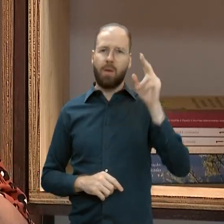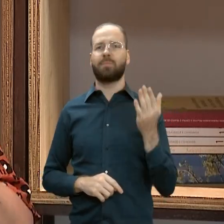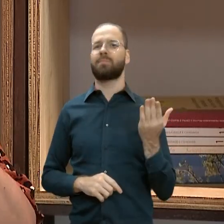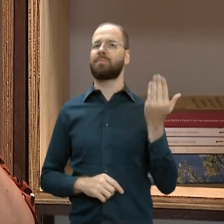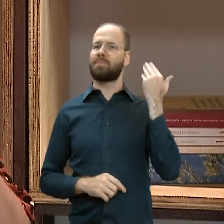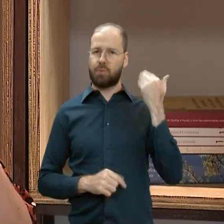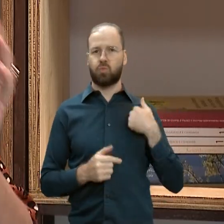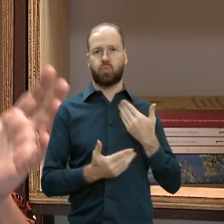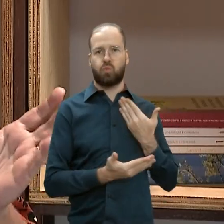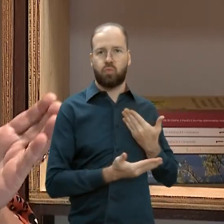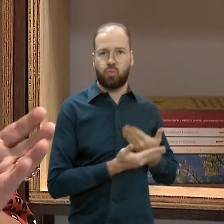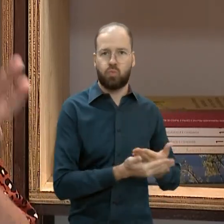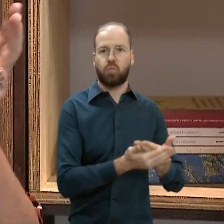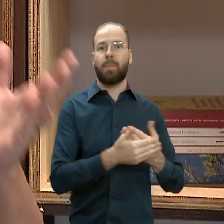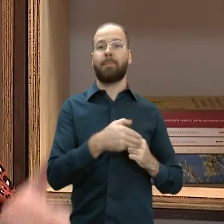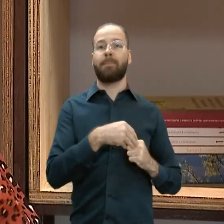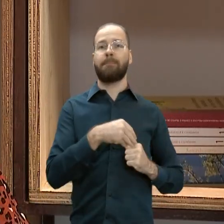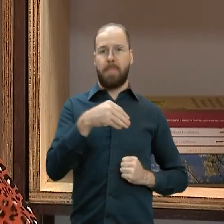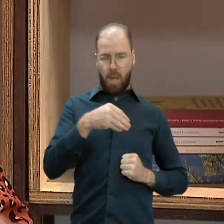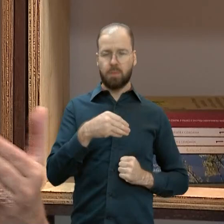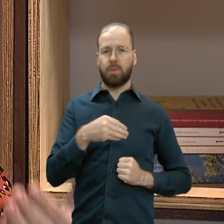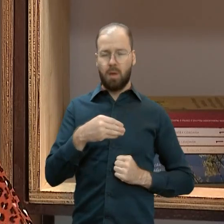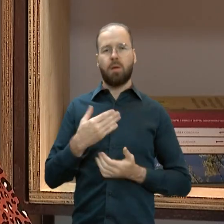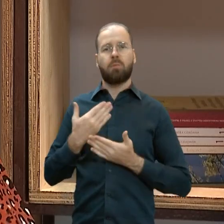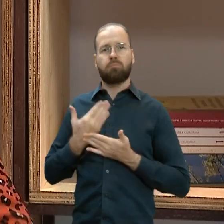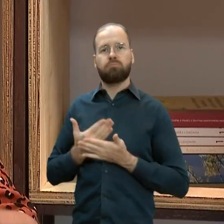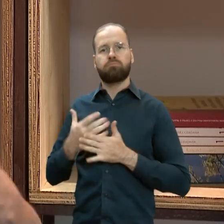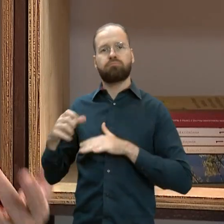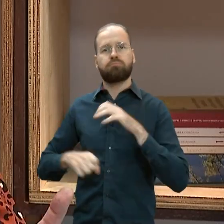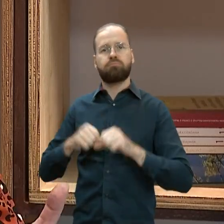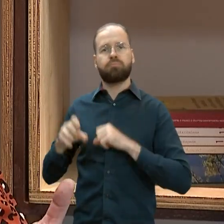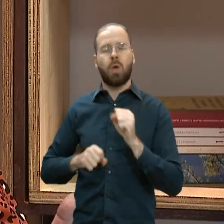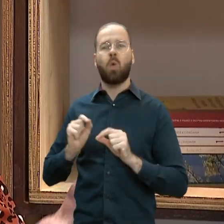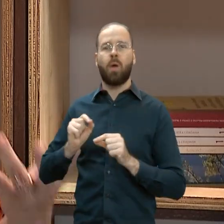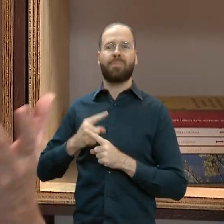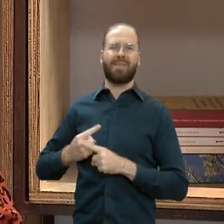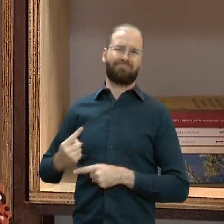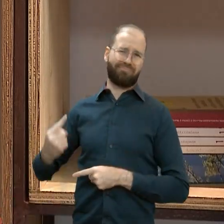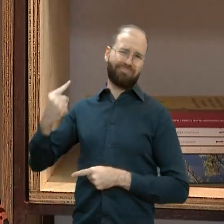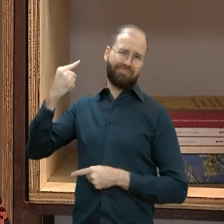realmente na antiguidade, que nós tínhamos as marcas e através das